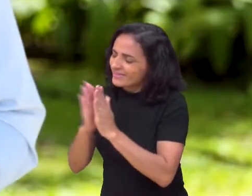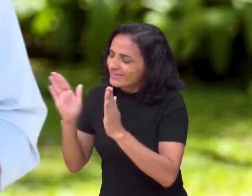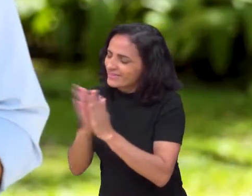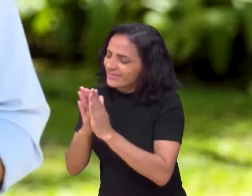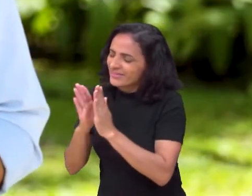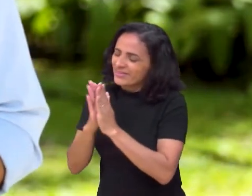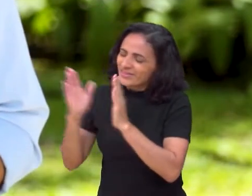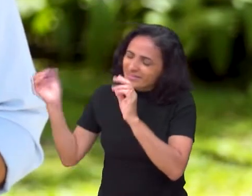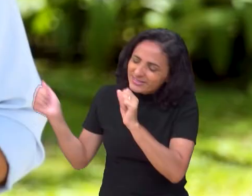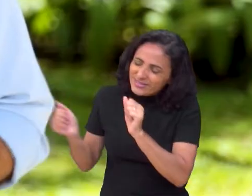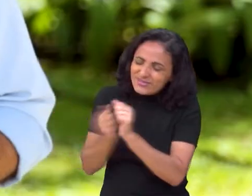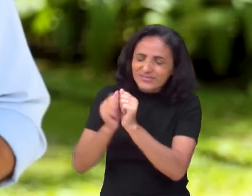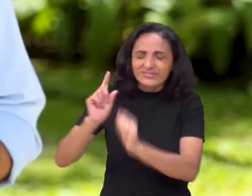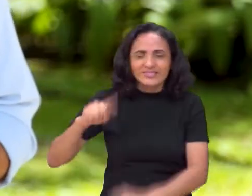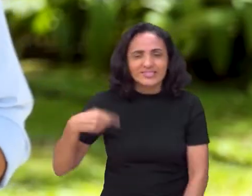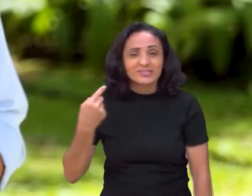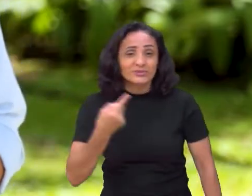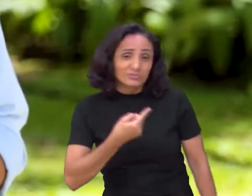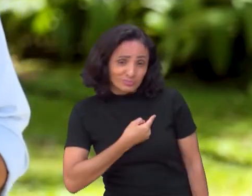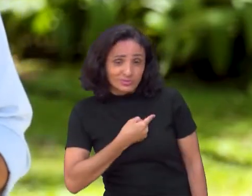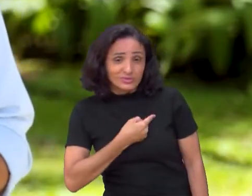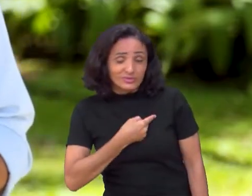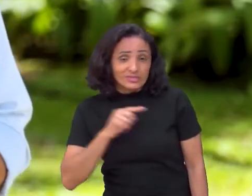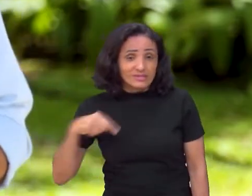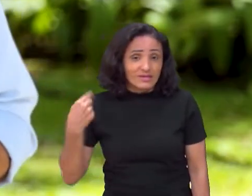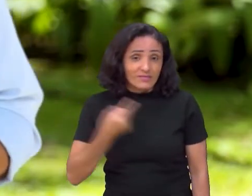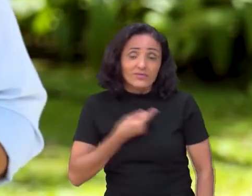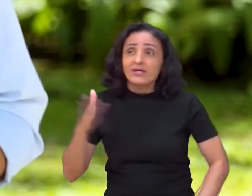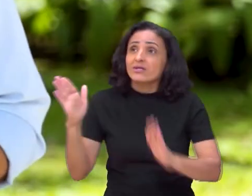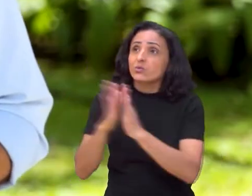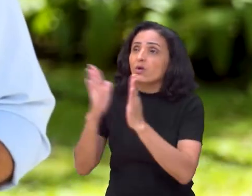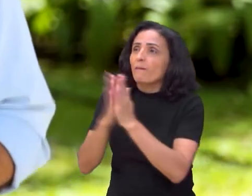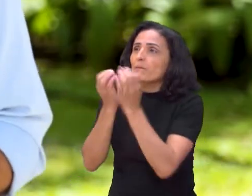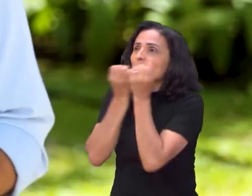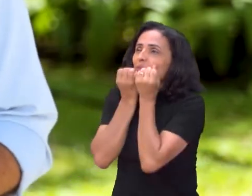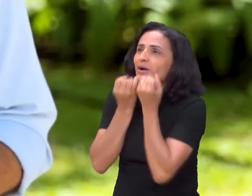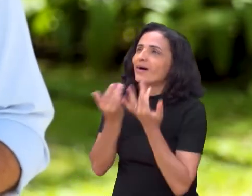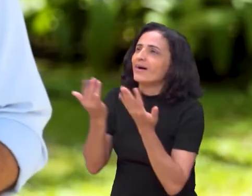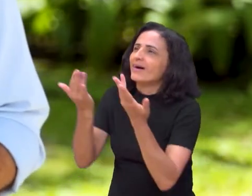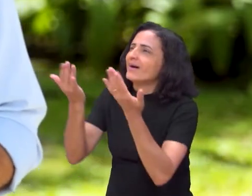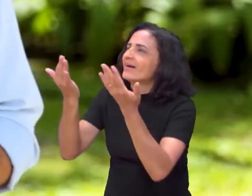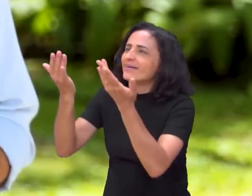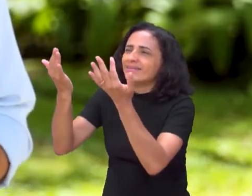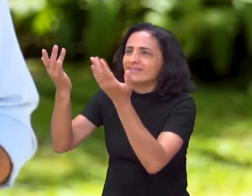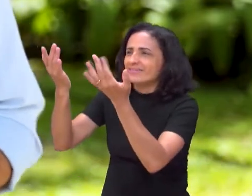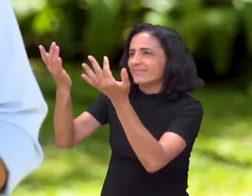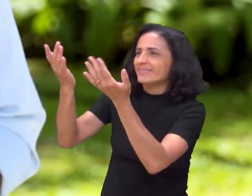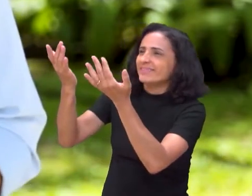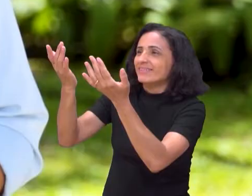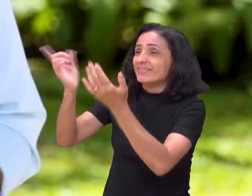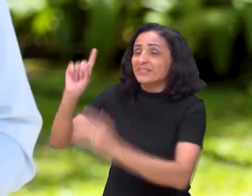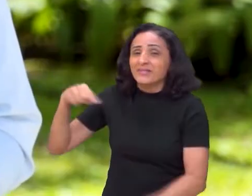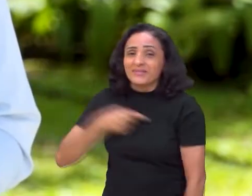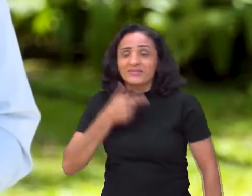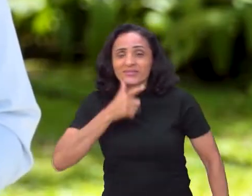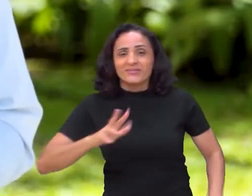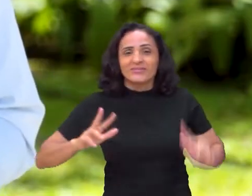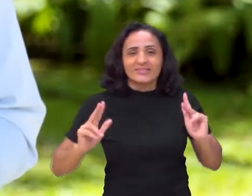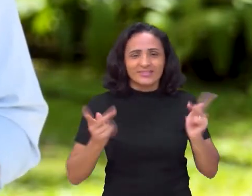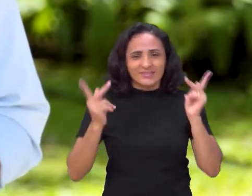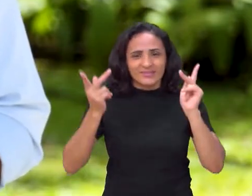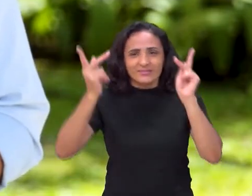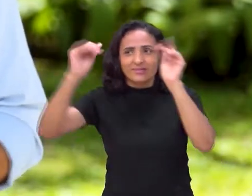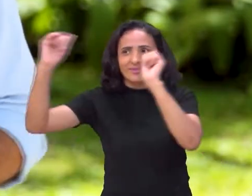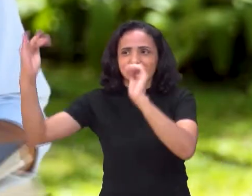pessoa do Senhor Jesus, e conduz a nossa oração aos céus e faz com que sejamos vitoriosos na presença de